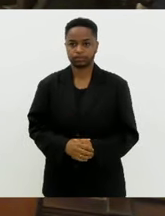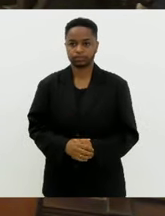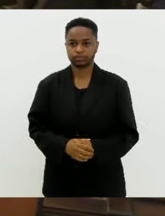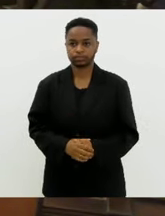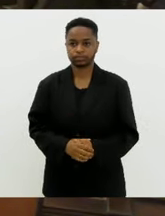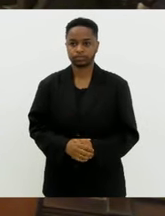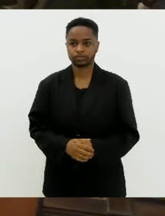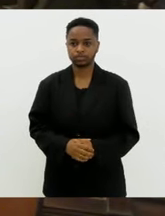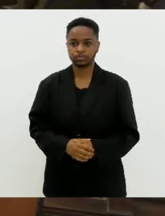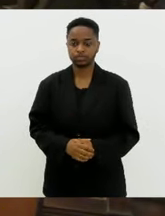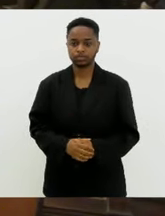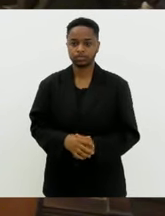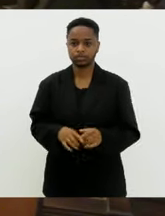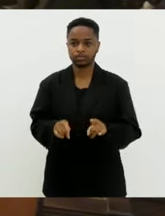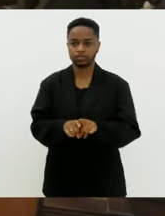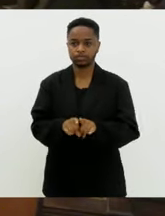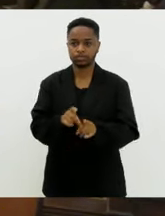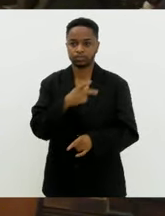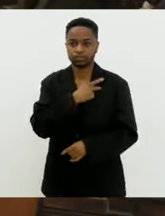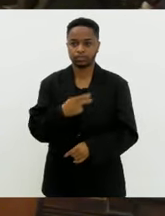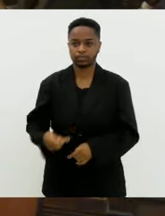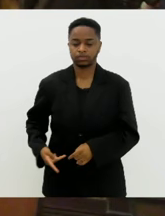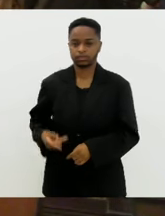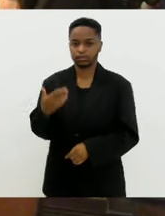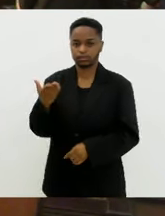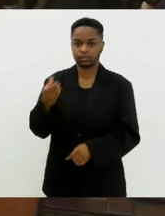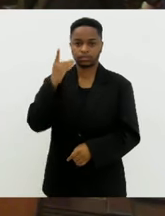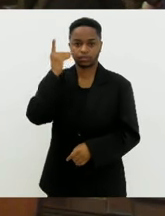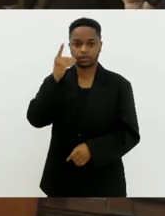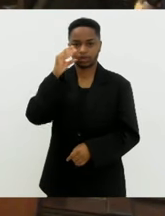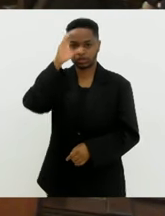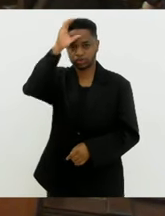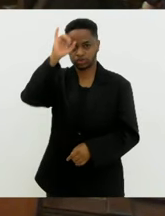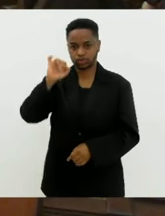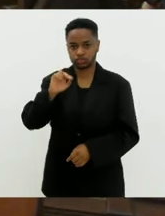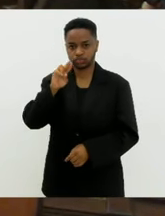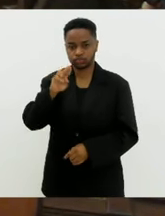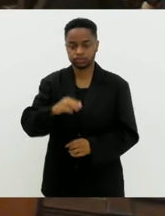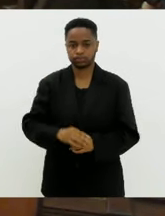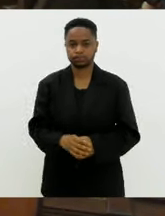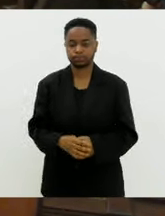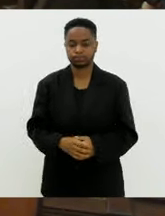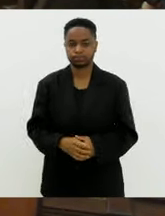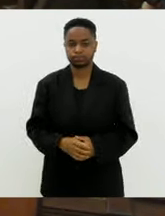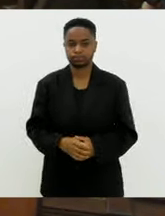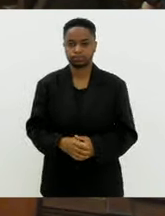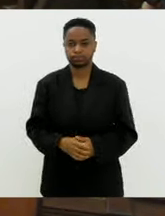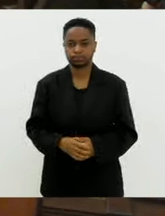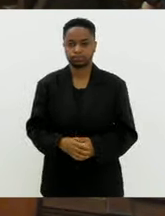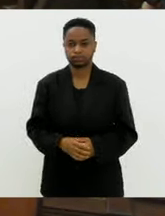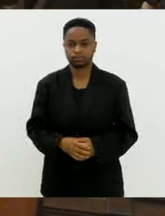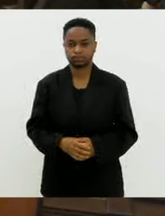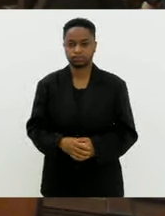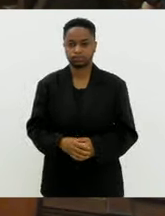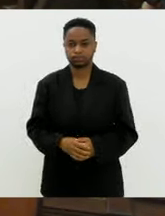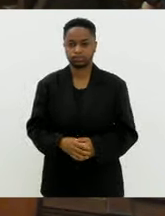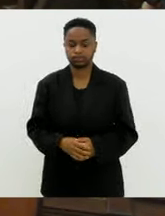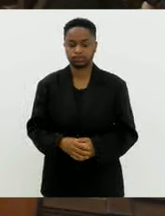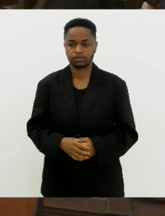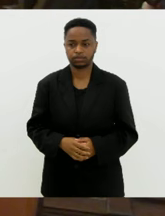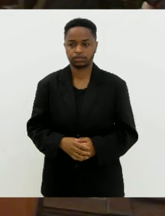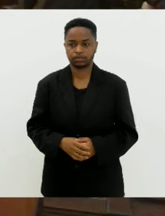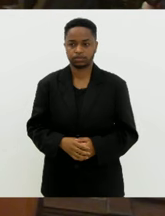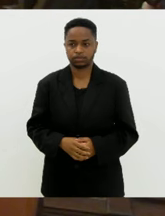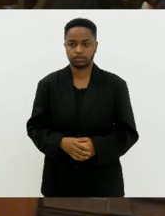estando na presidência a deputada Tia Ju.